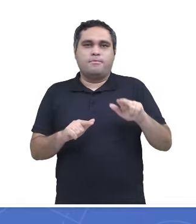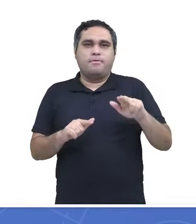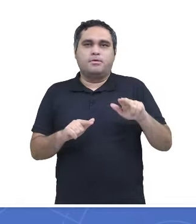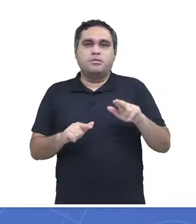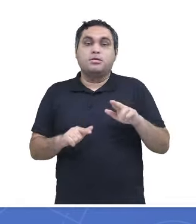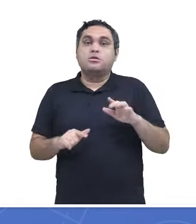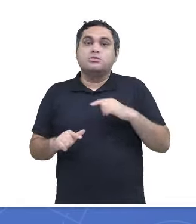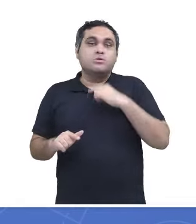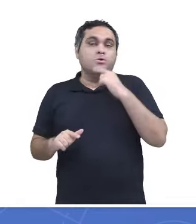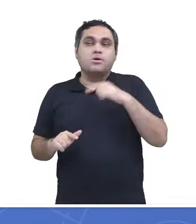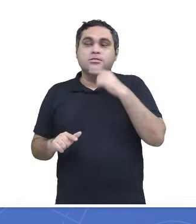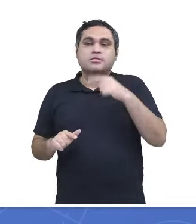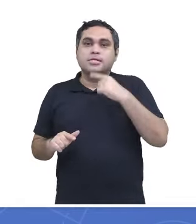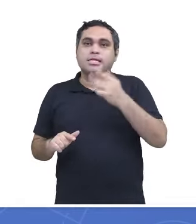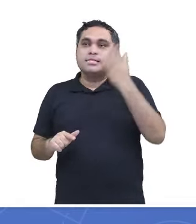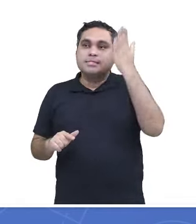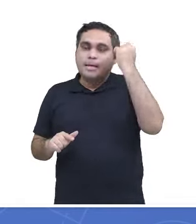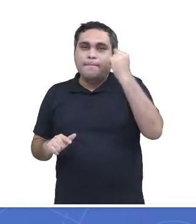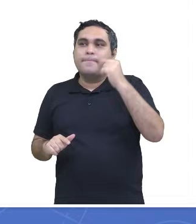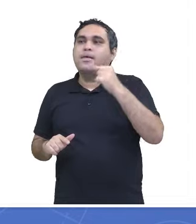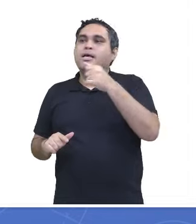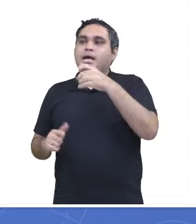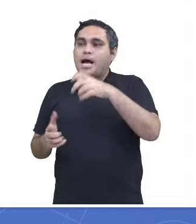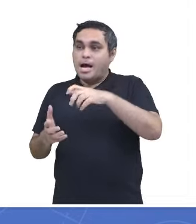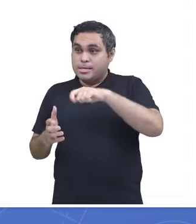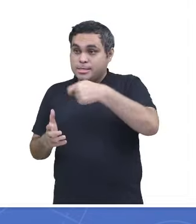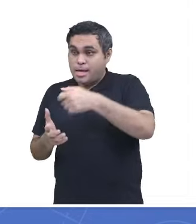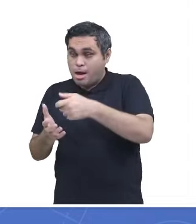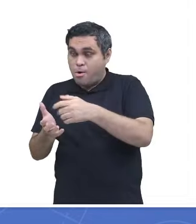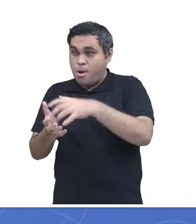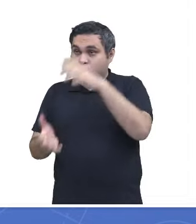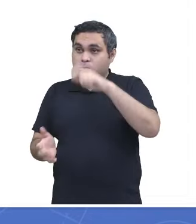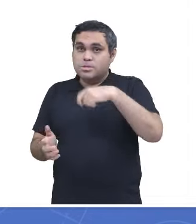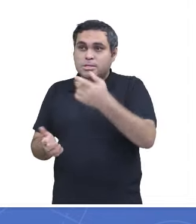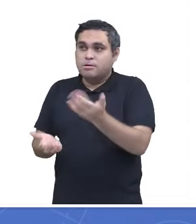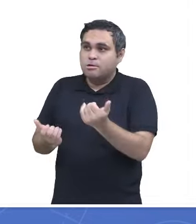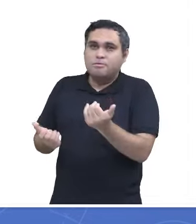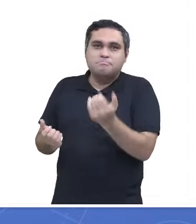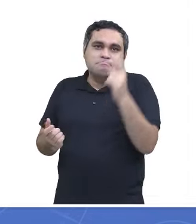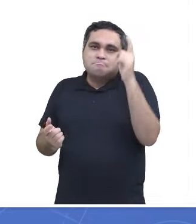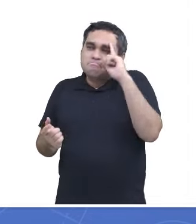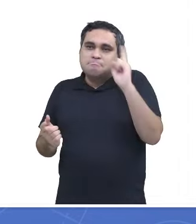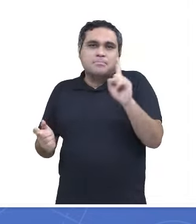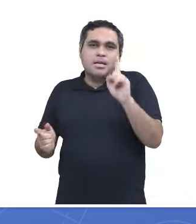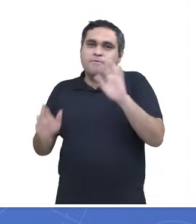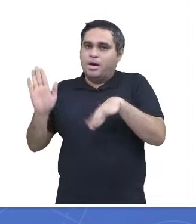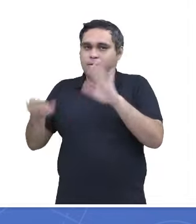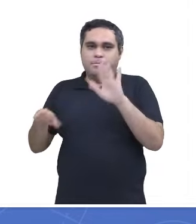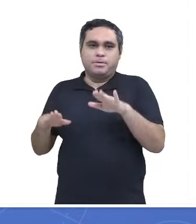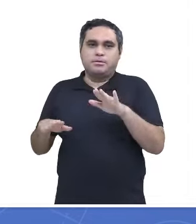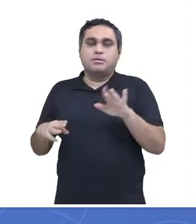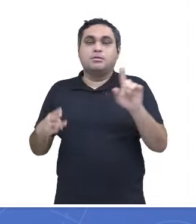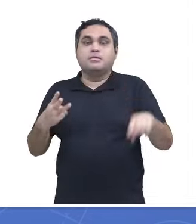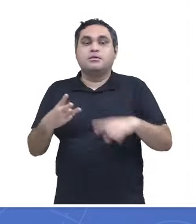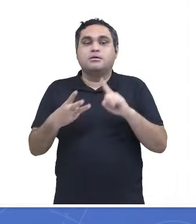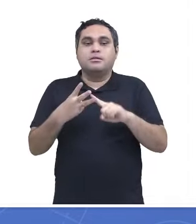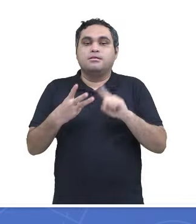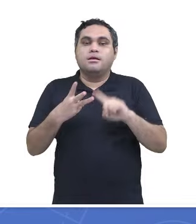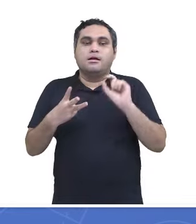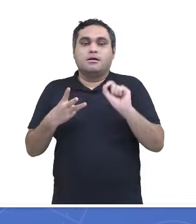possível prever em que idade ele pode ocorrer como no passado. E terceiro,